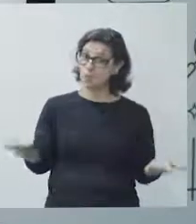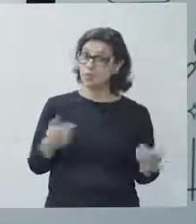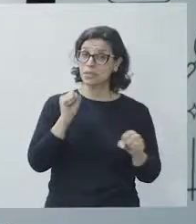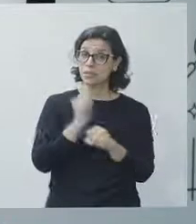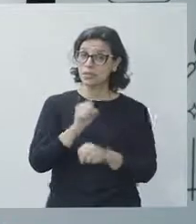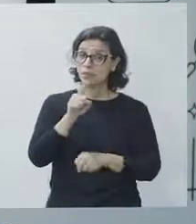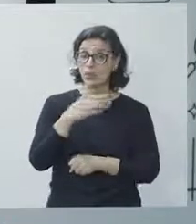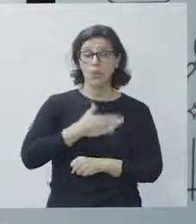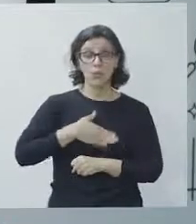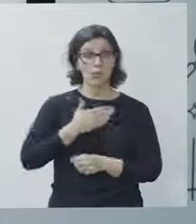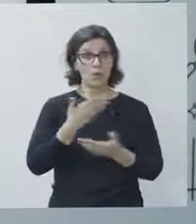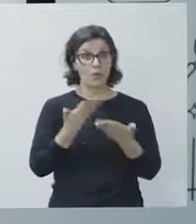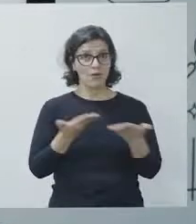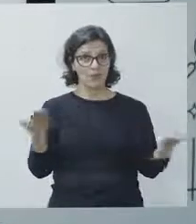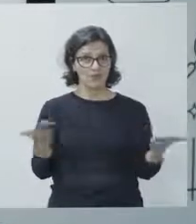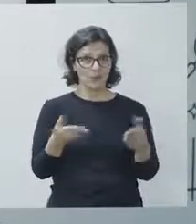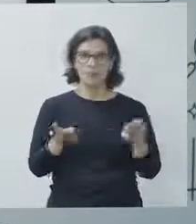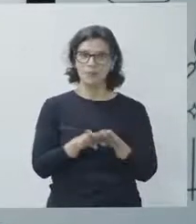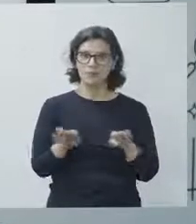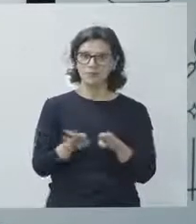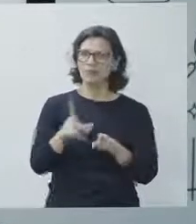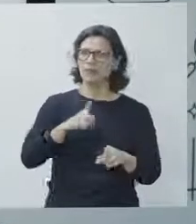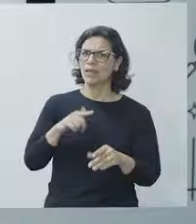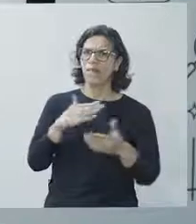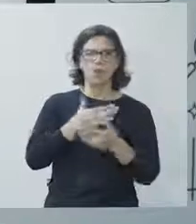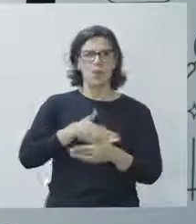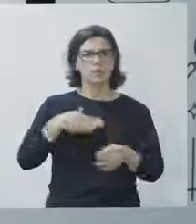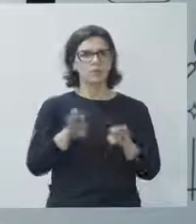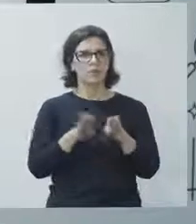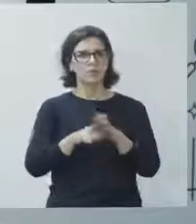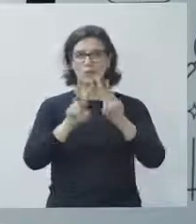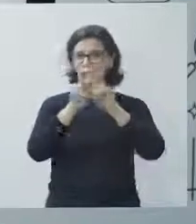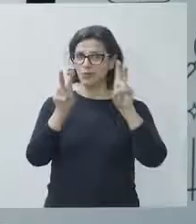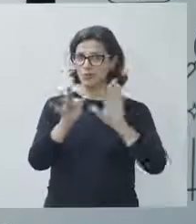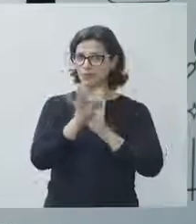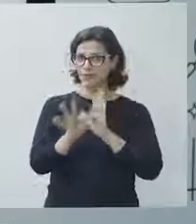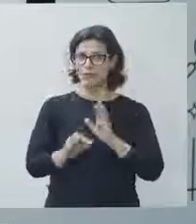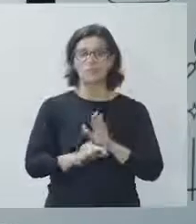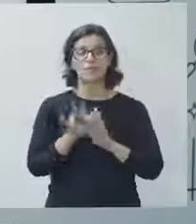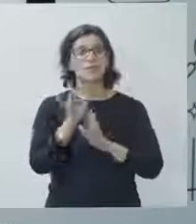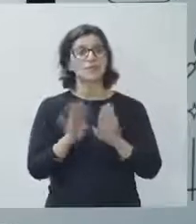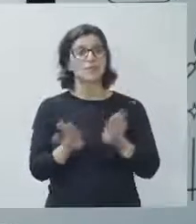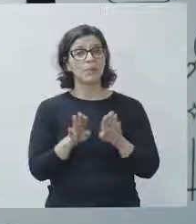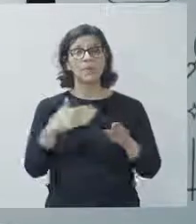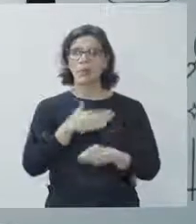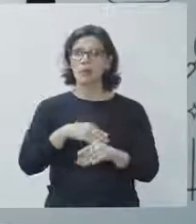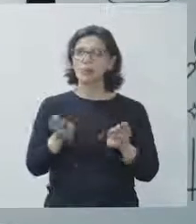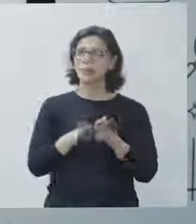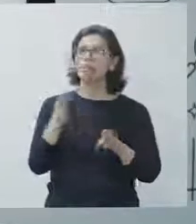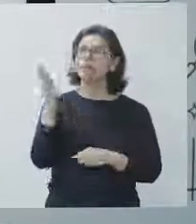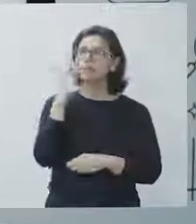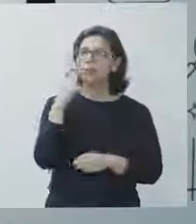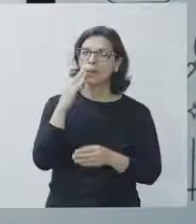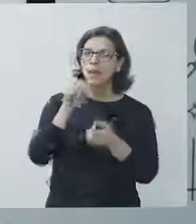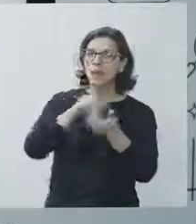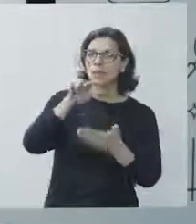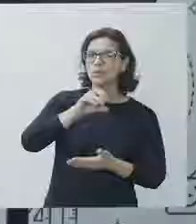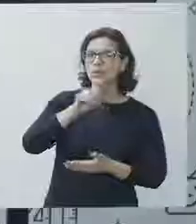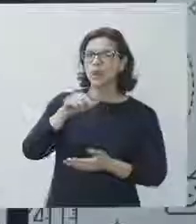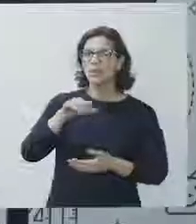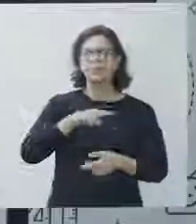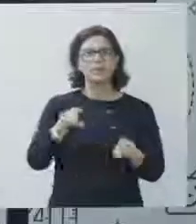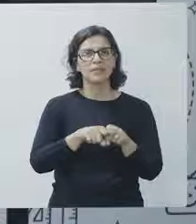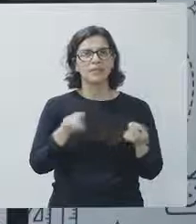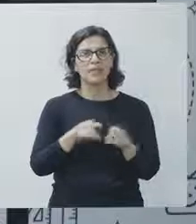espero que você tenha gostado da nossa aula de hoje, tenha gostado do nosso texto e tenha gostado também de saber que O Mágico de Oz tem